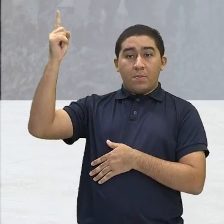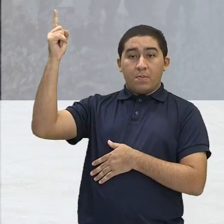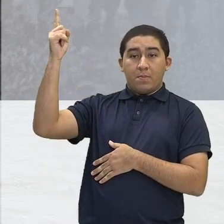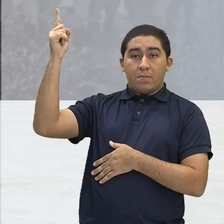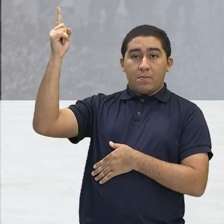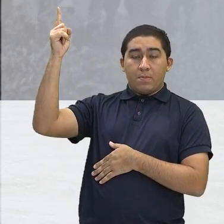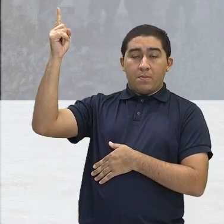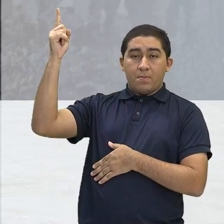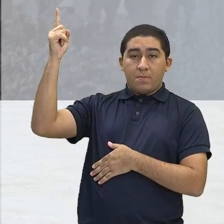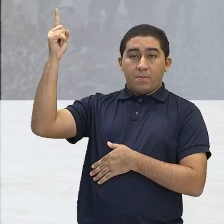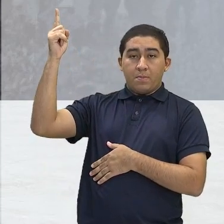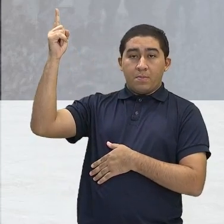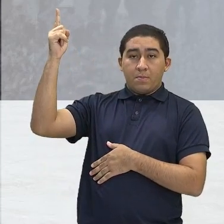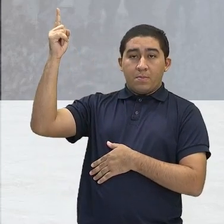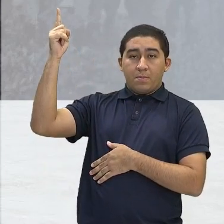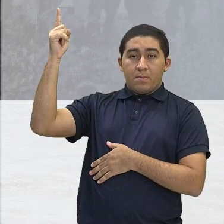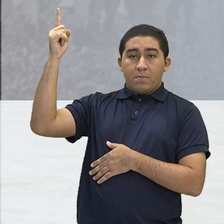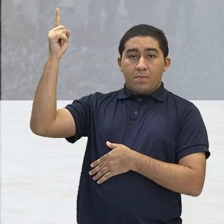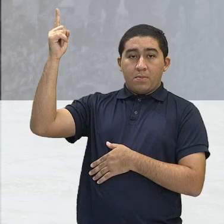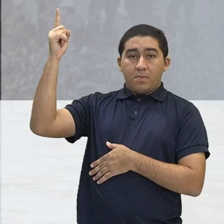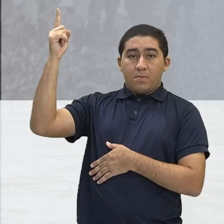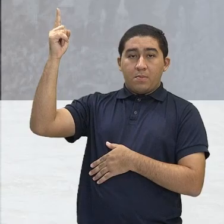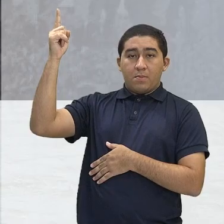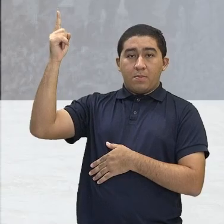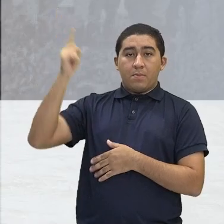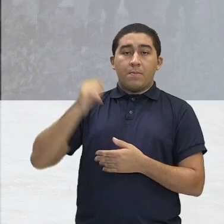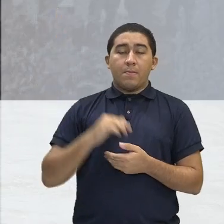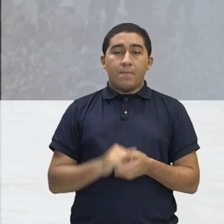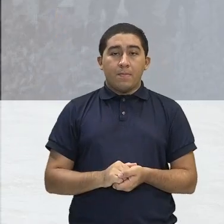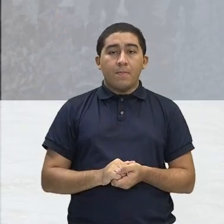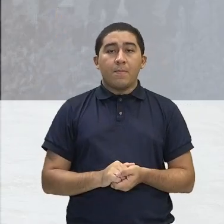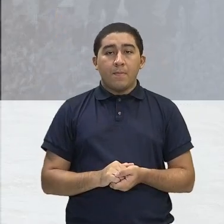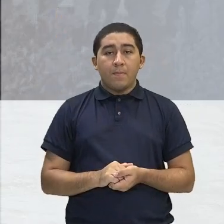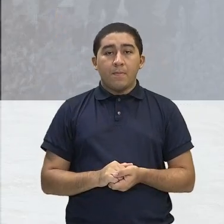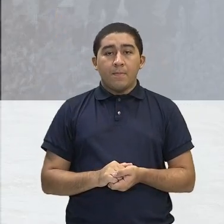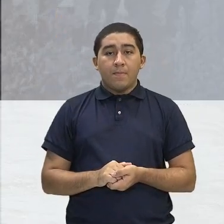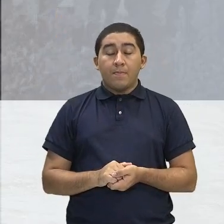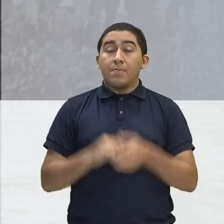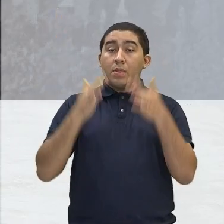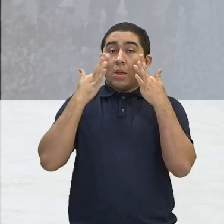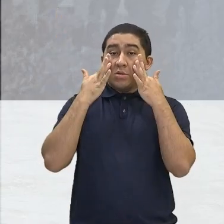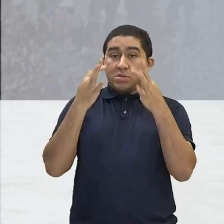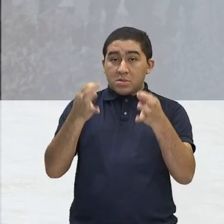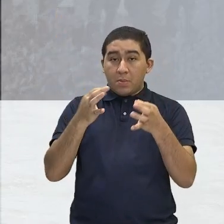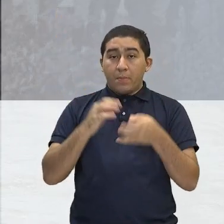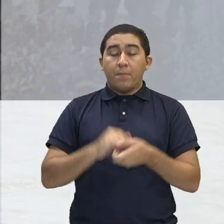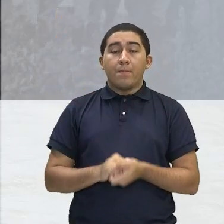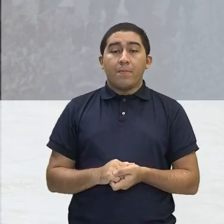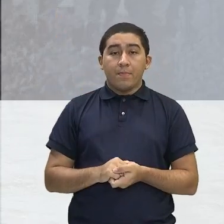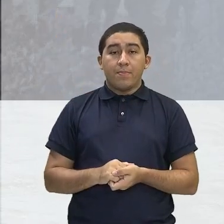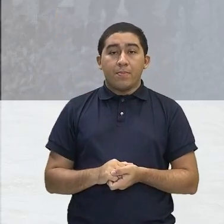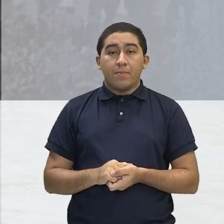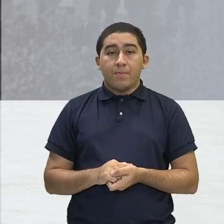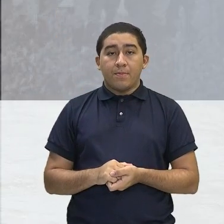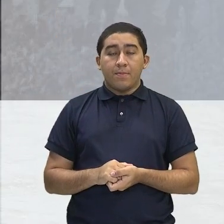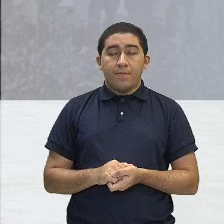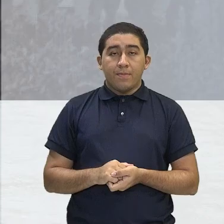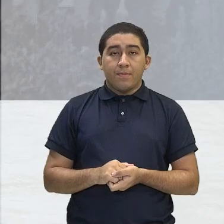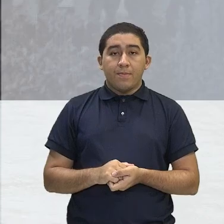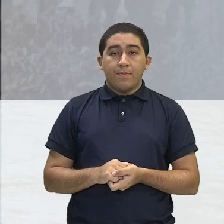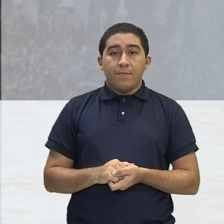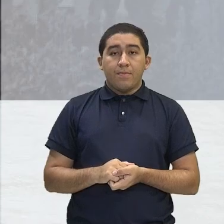entre 1925 e 1927. Vamos observar que teve a fusão de